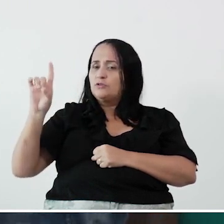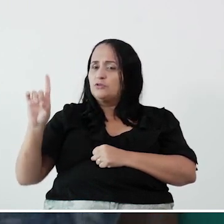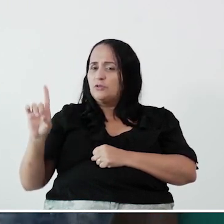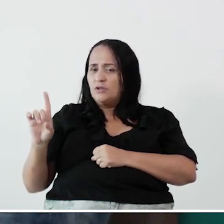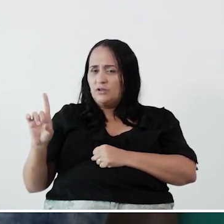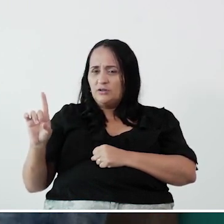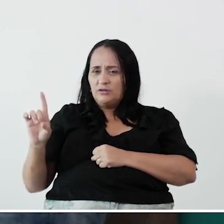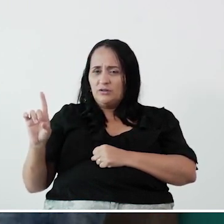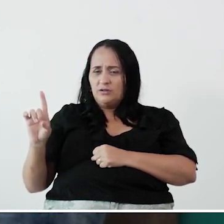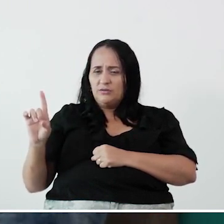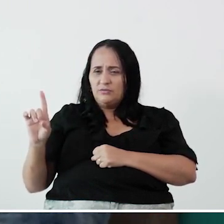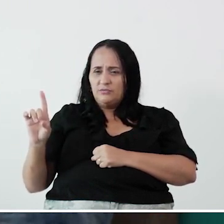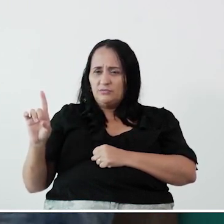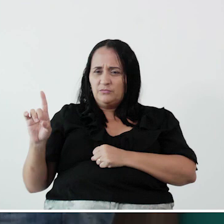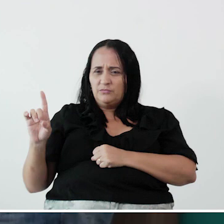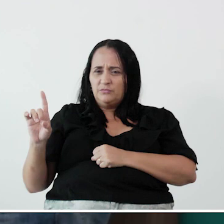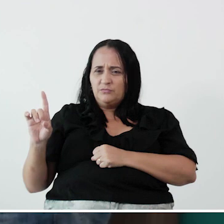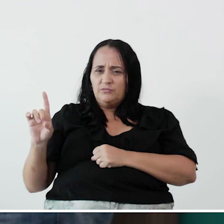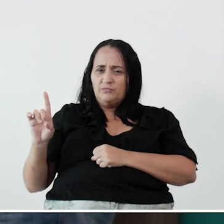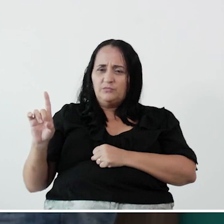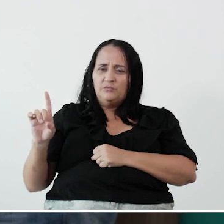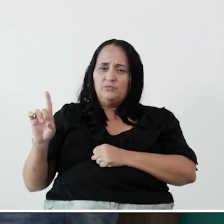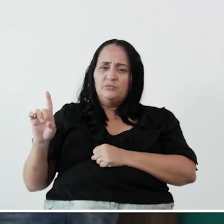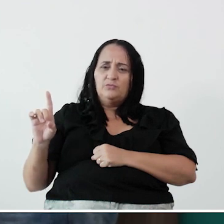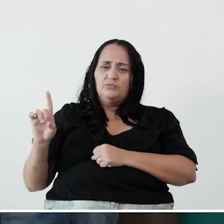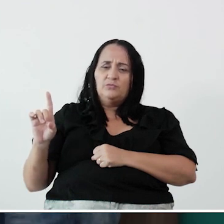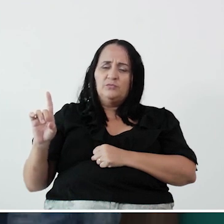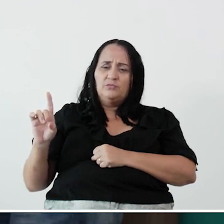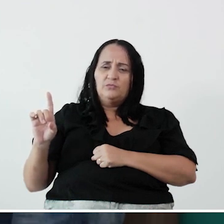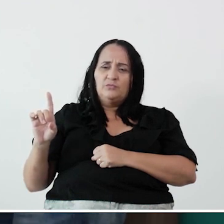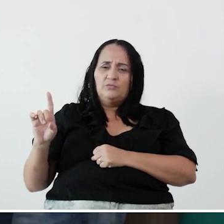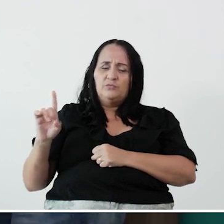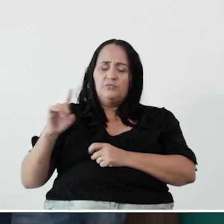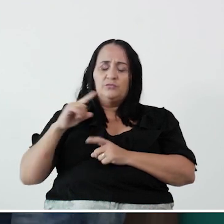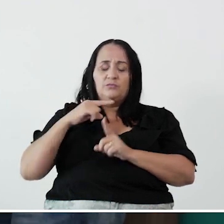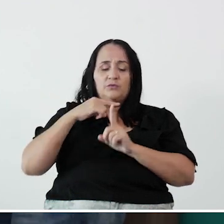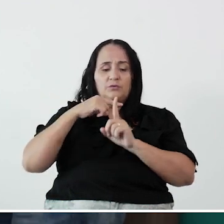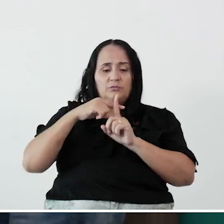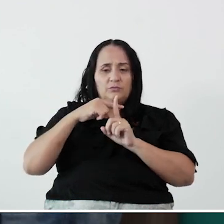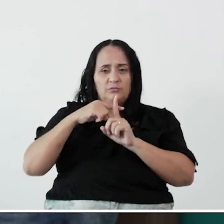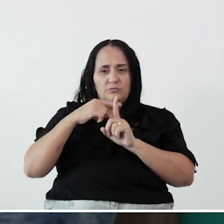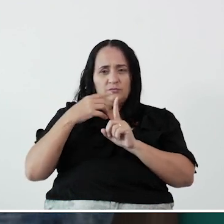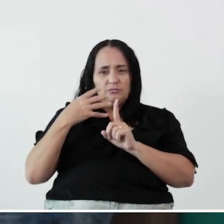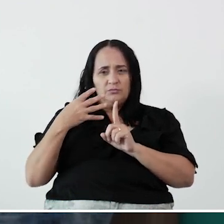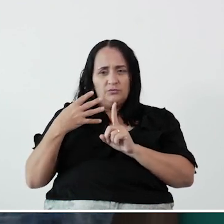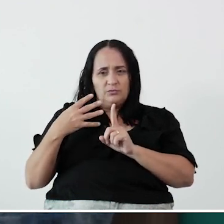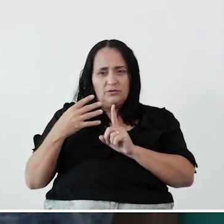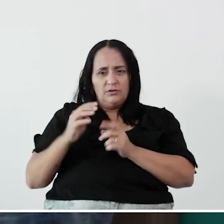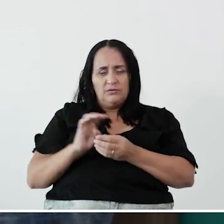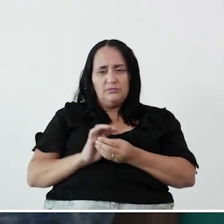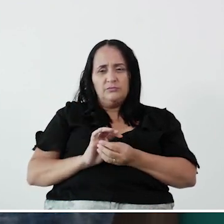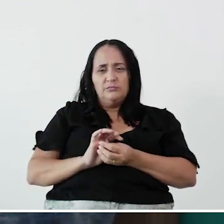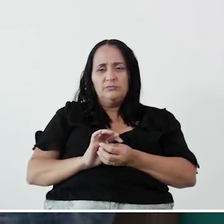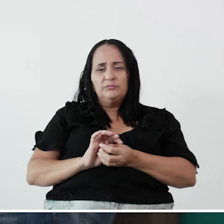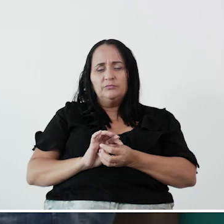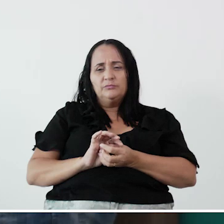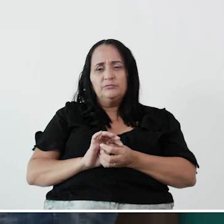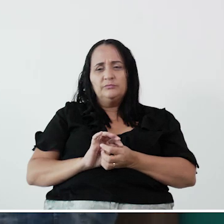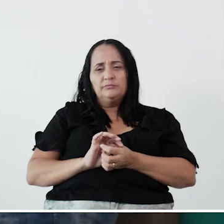direita. Então eu parto de 1 e desloco 4 unidades para a direita.